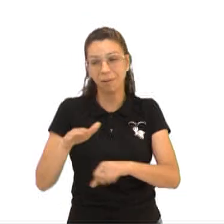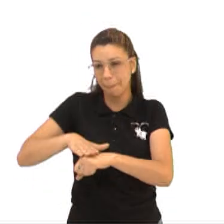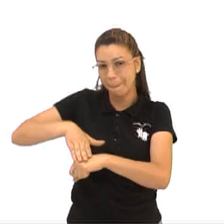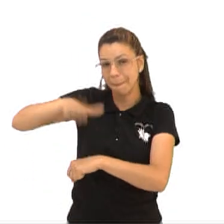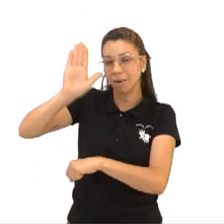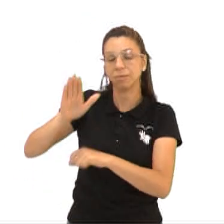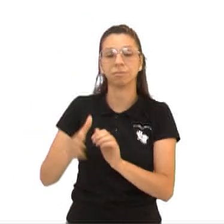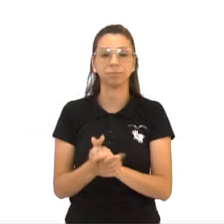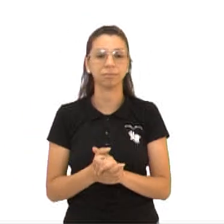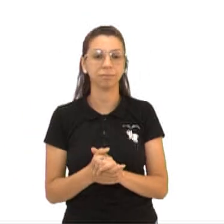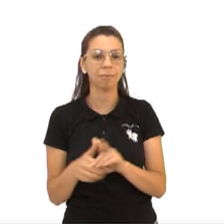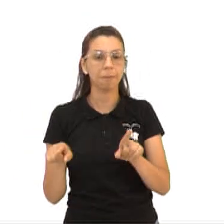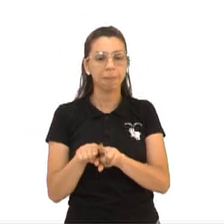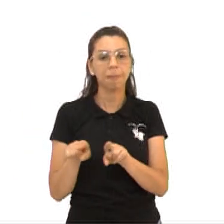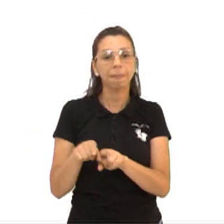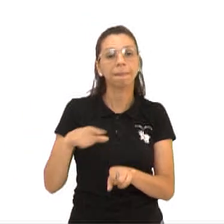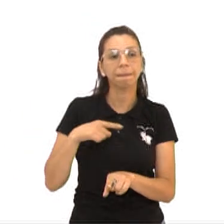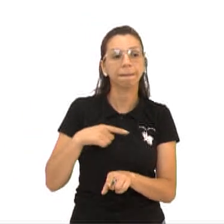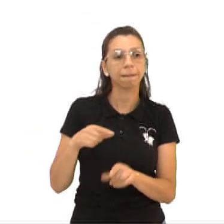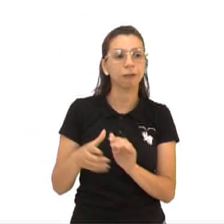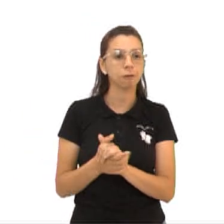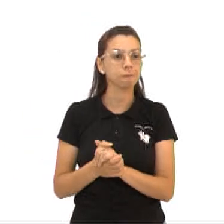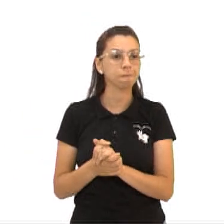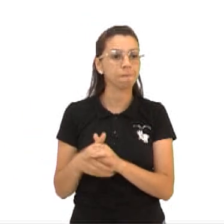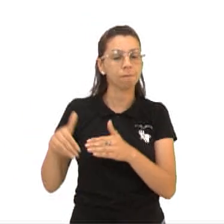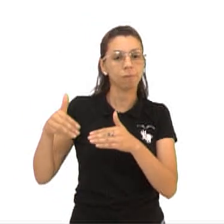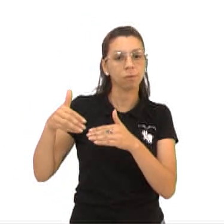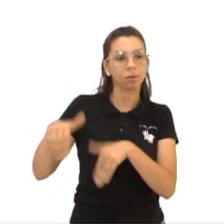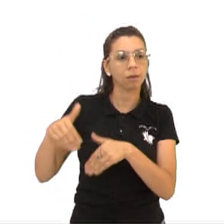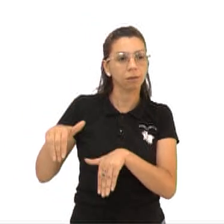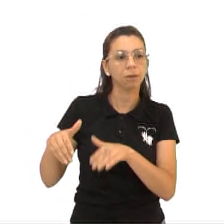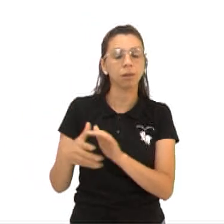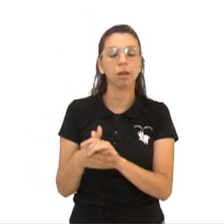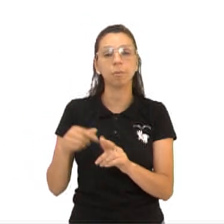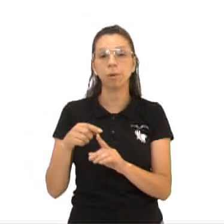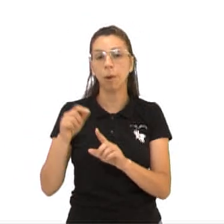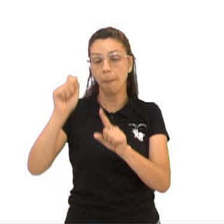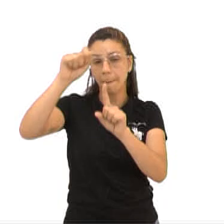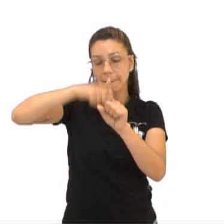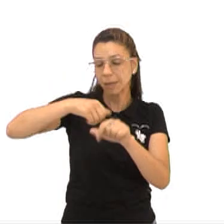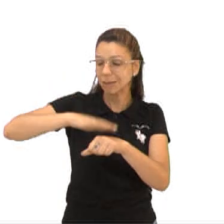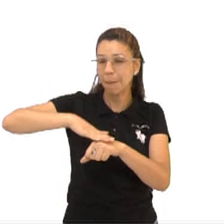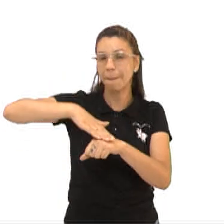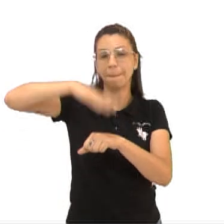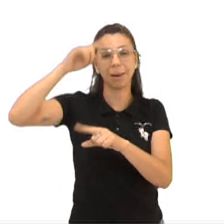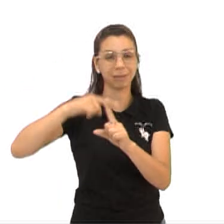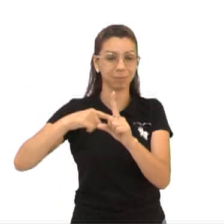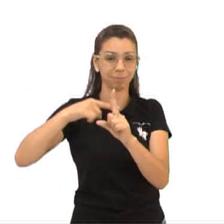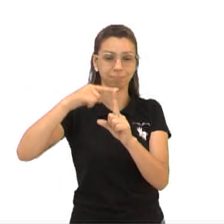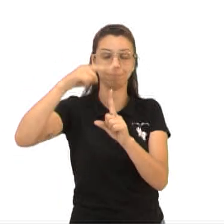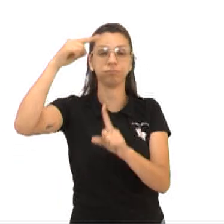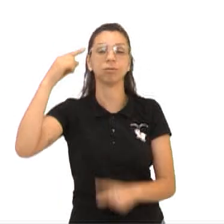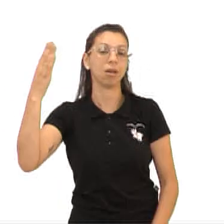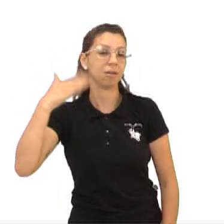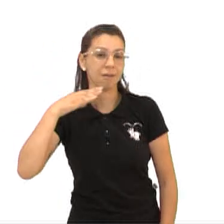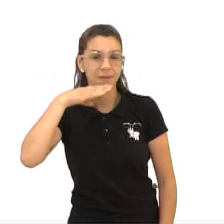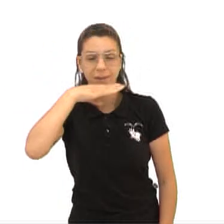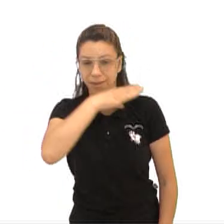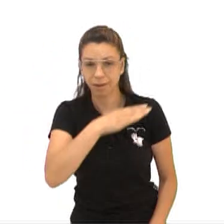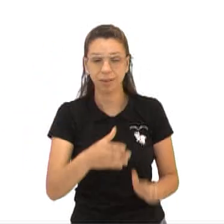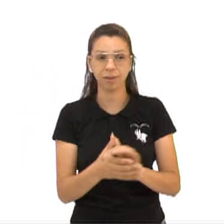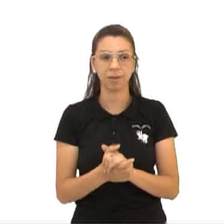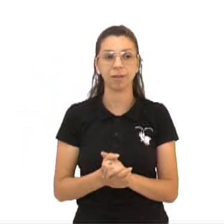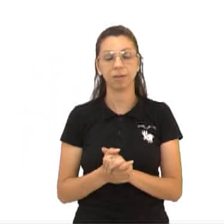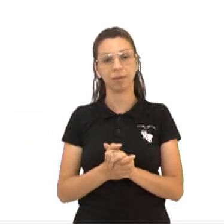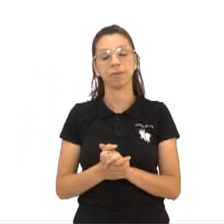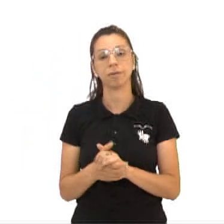de setembro mais quente da história, adverte o programa europeu Copérnicos. Então, é um estudo feito lá pelo programa